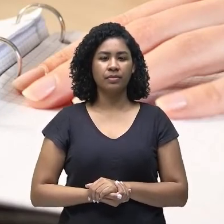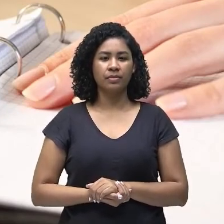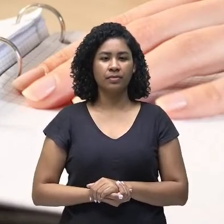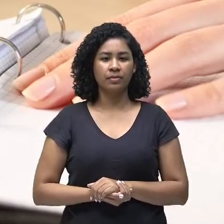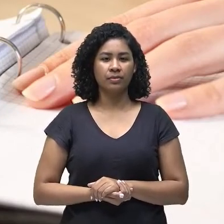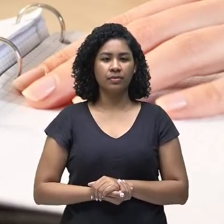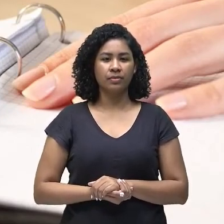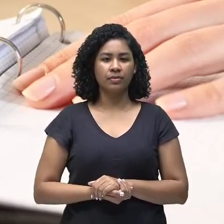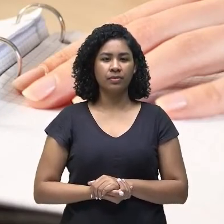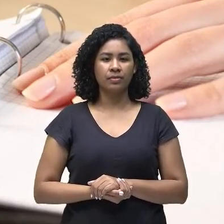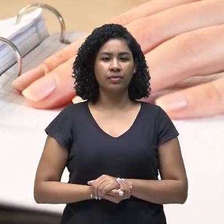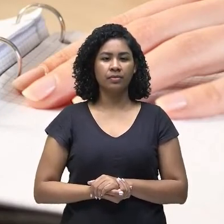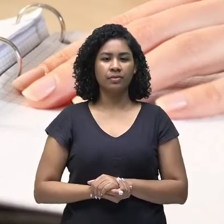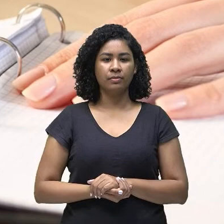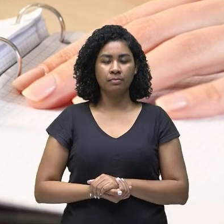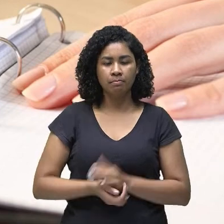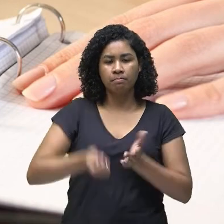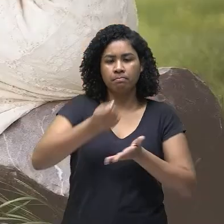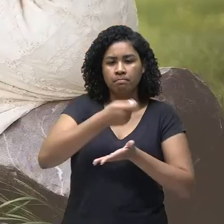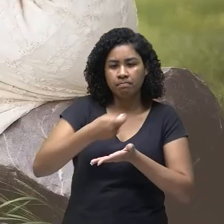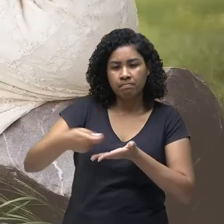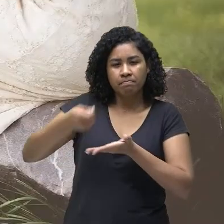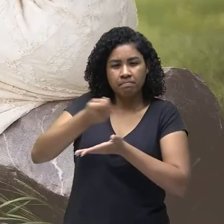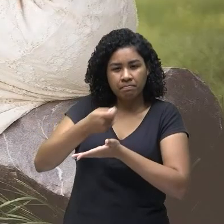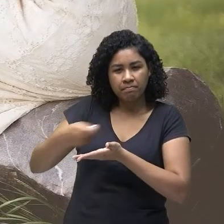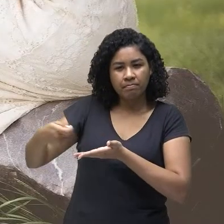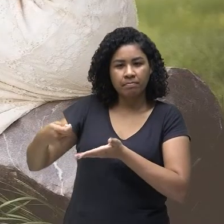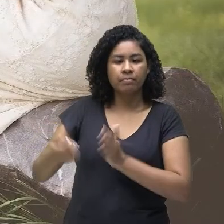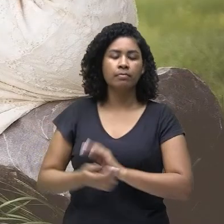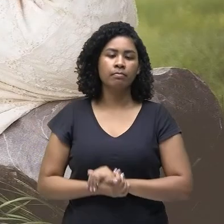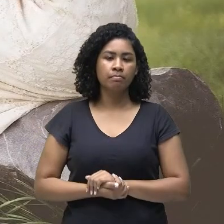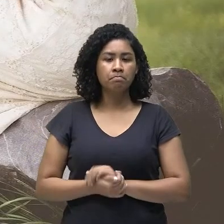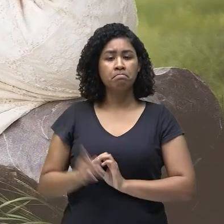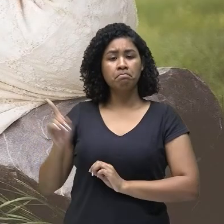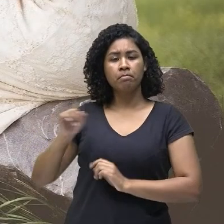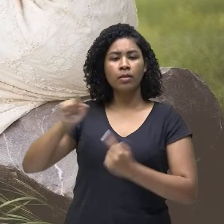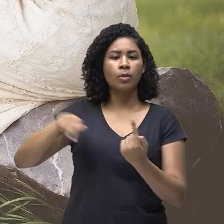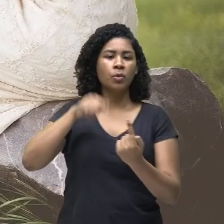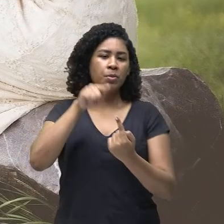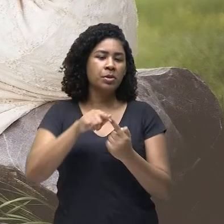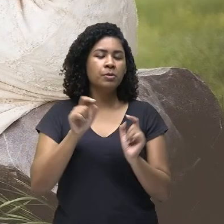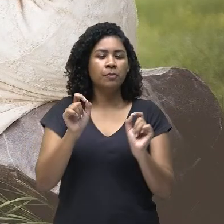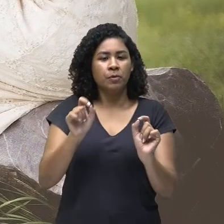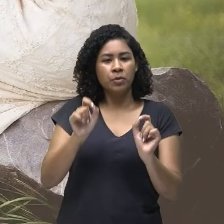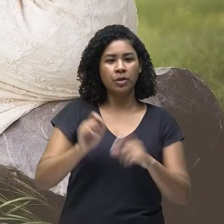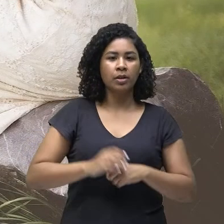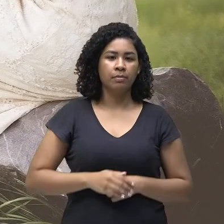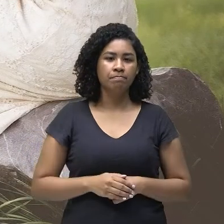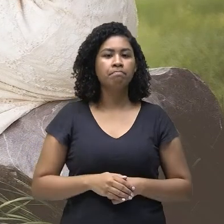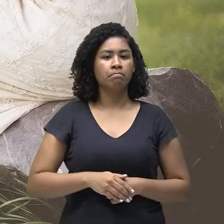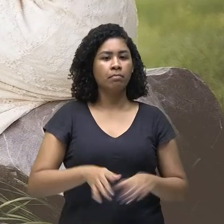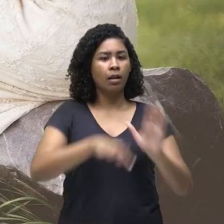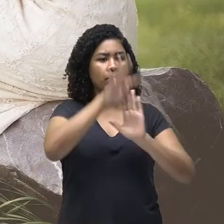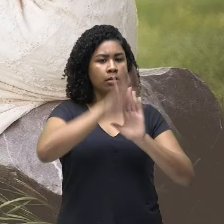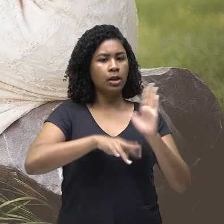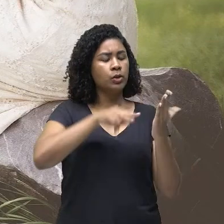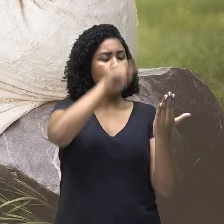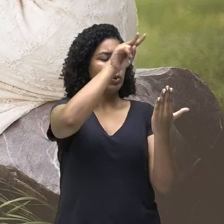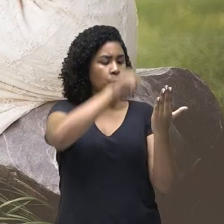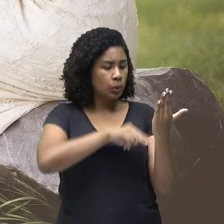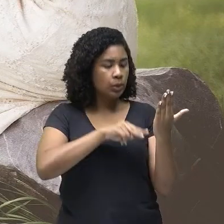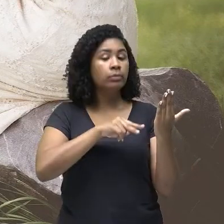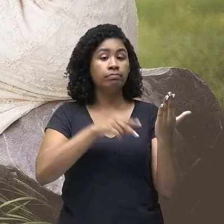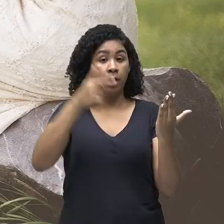Take notes. Fazer anotações. Fazer anotações é conveniente quando você relê o texto. Adicione